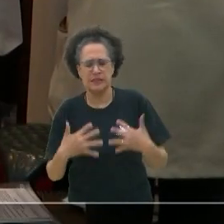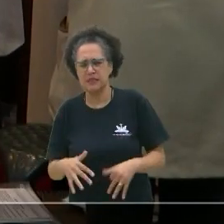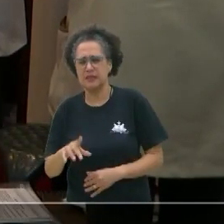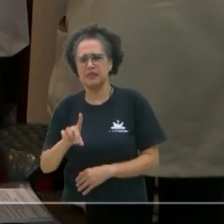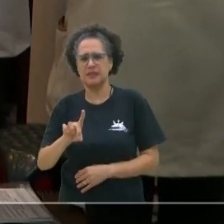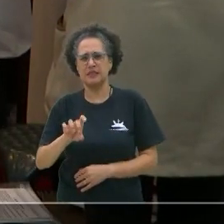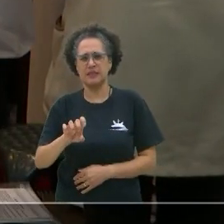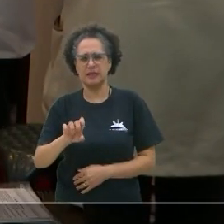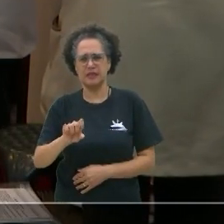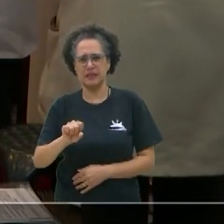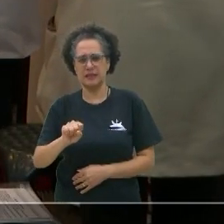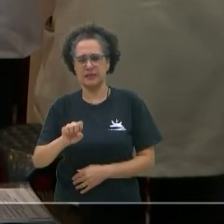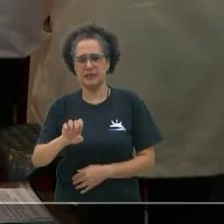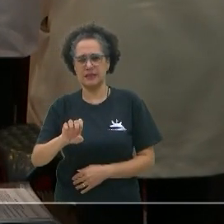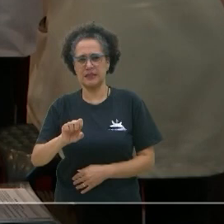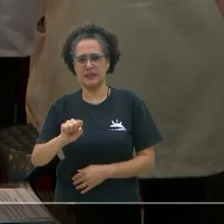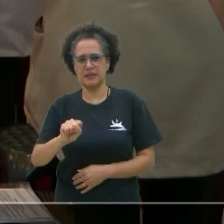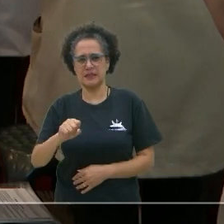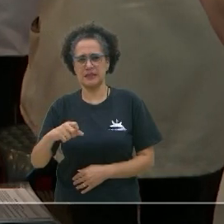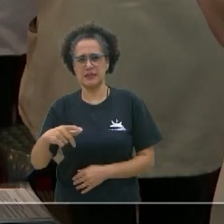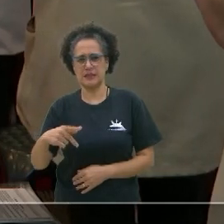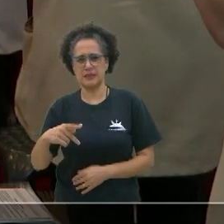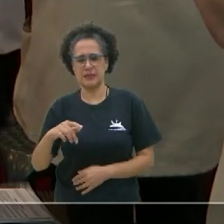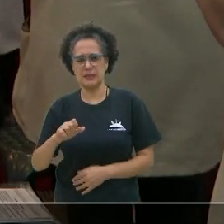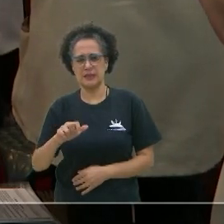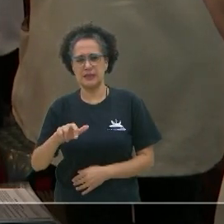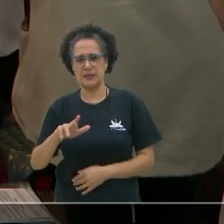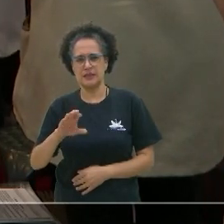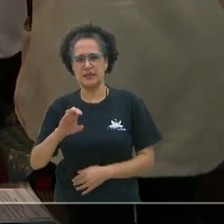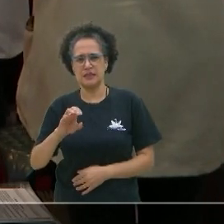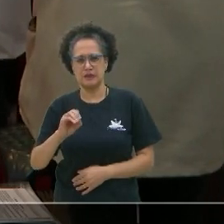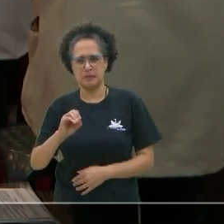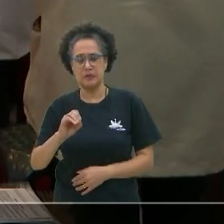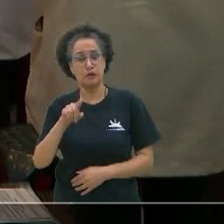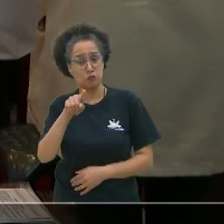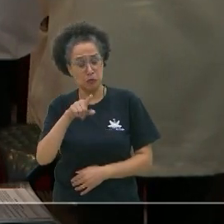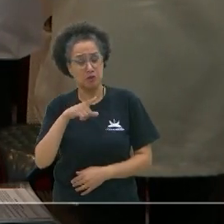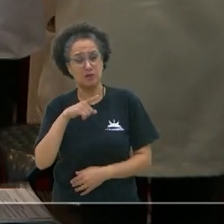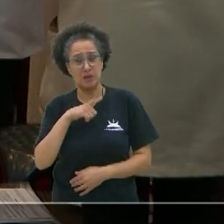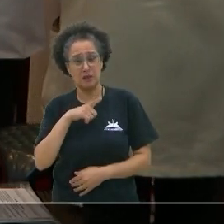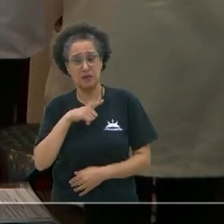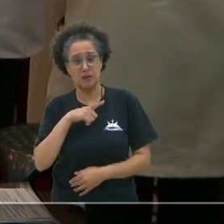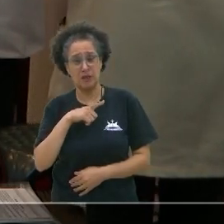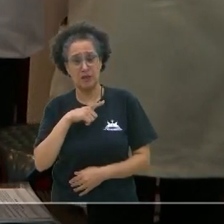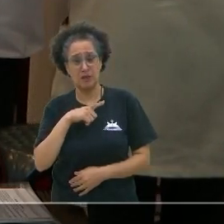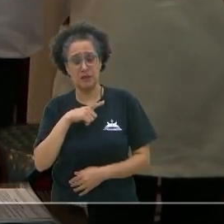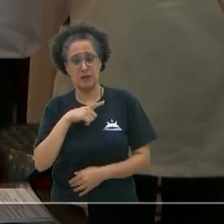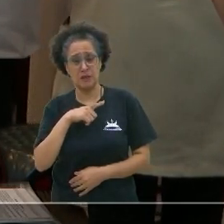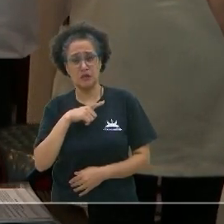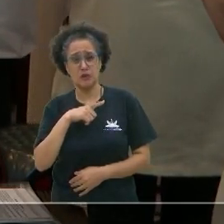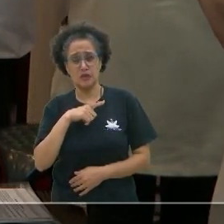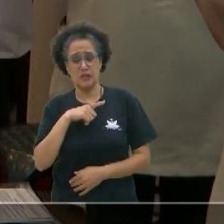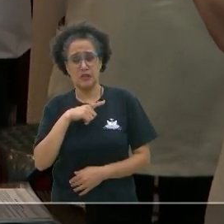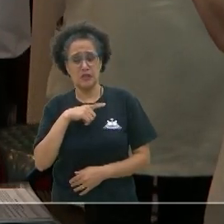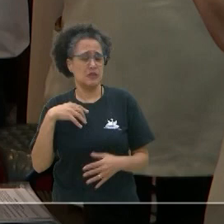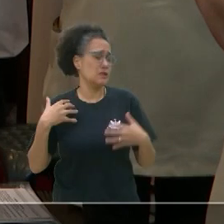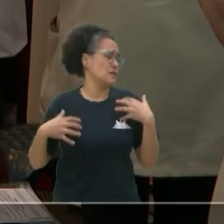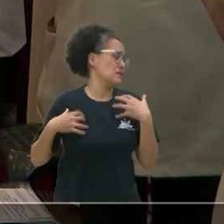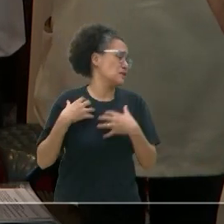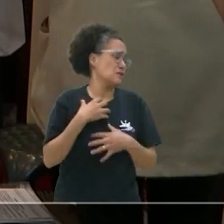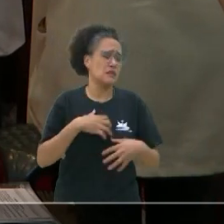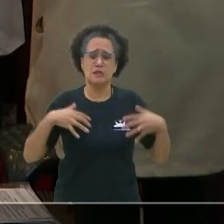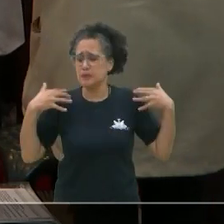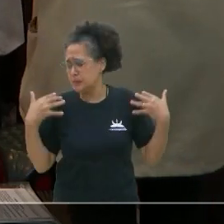inspiradora. Você possa colocar para fora a sua insegurança e o seu desespero. E vamos cantar mais